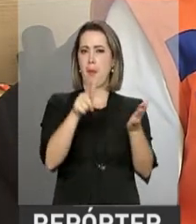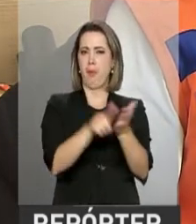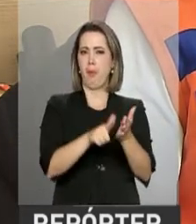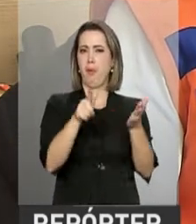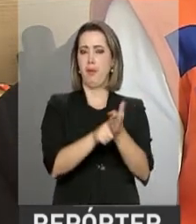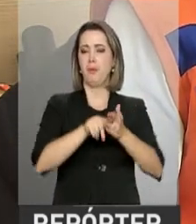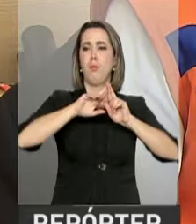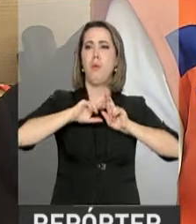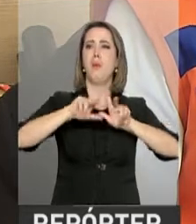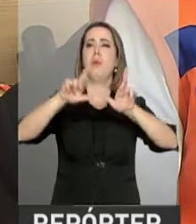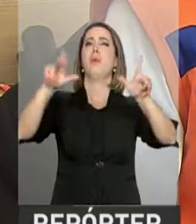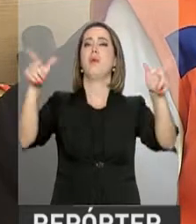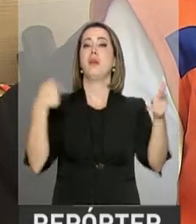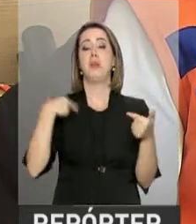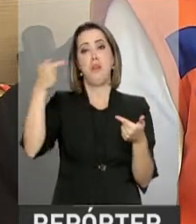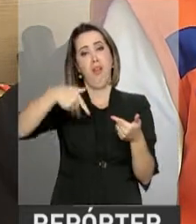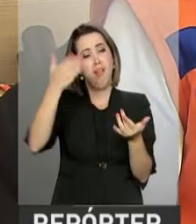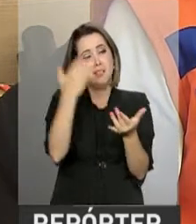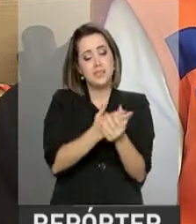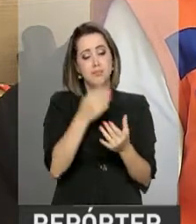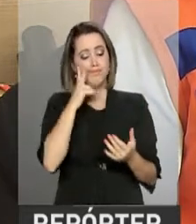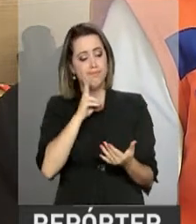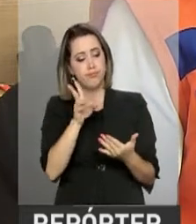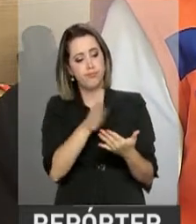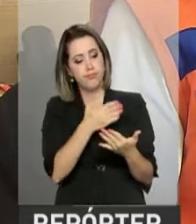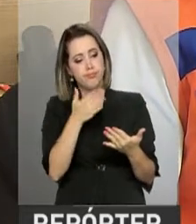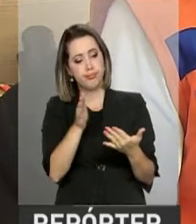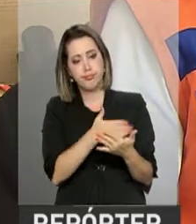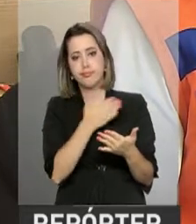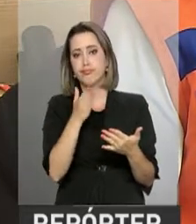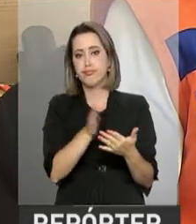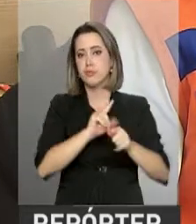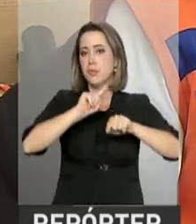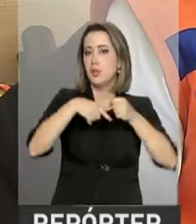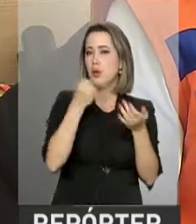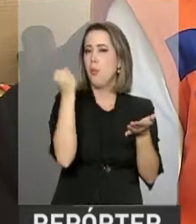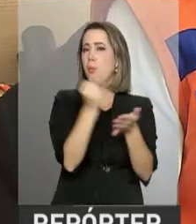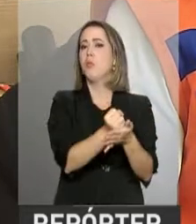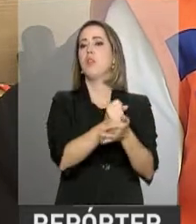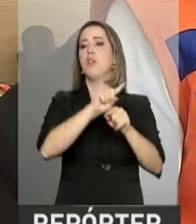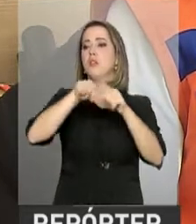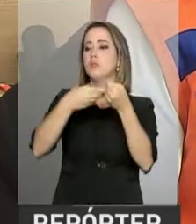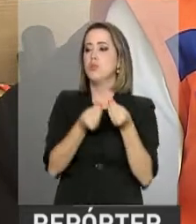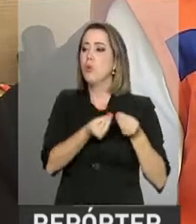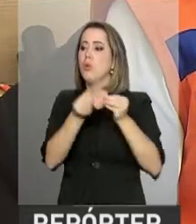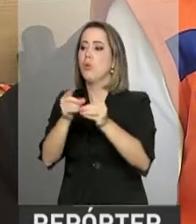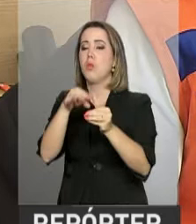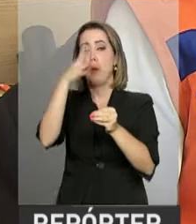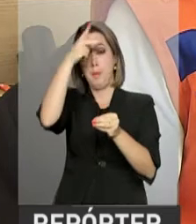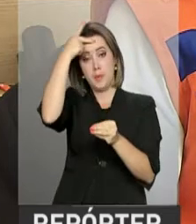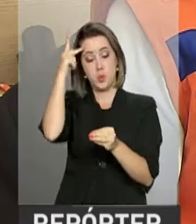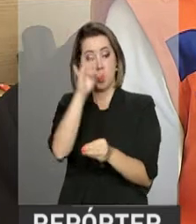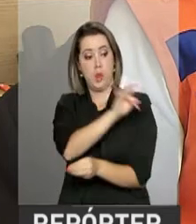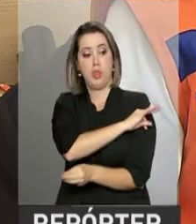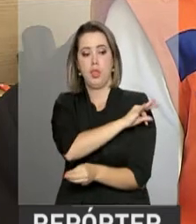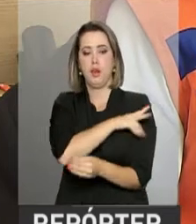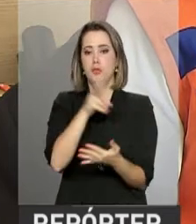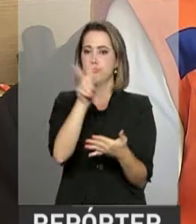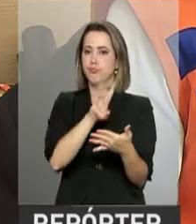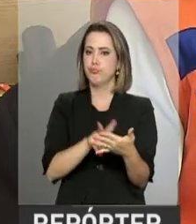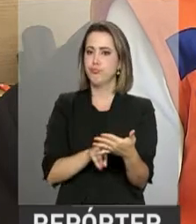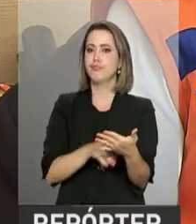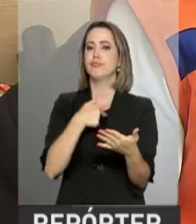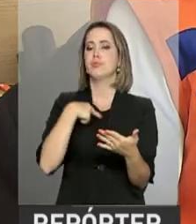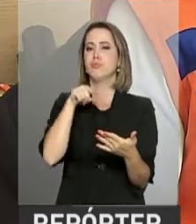decretos para cá até que isso fosse protocolado e passado à disposição do técnico técnico para análise